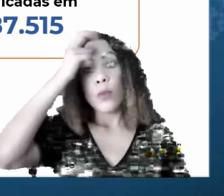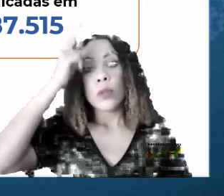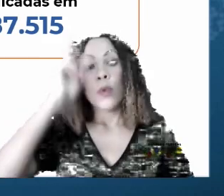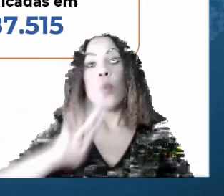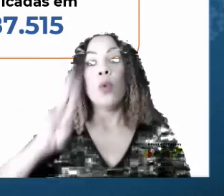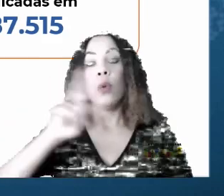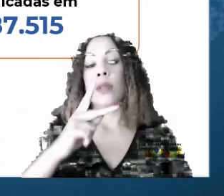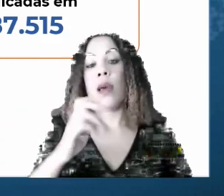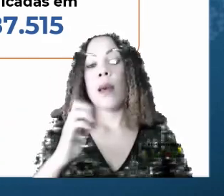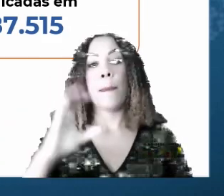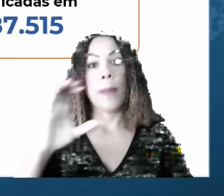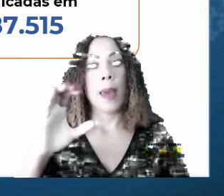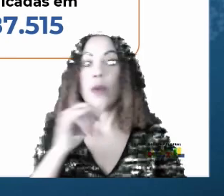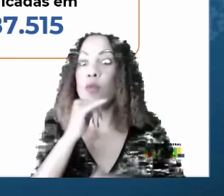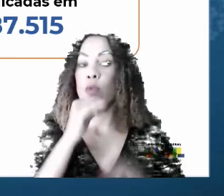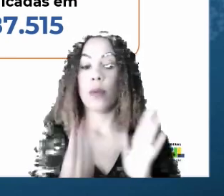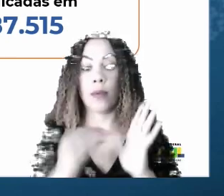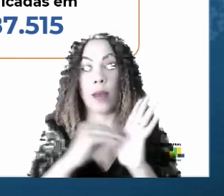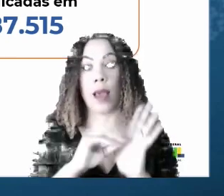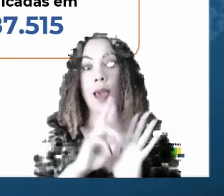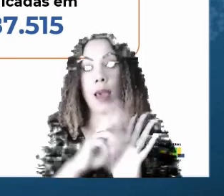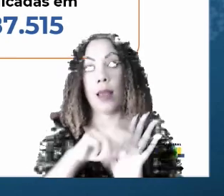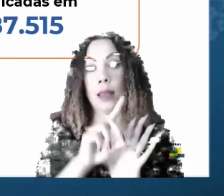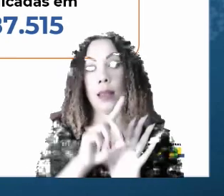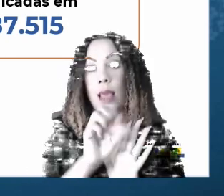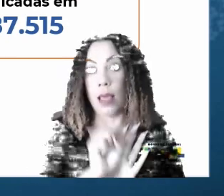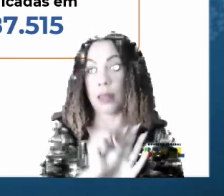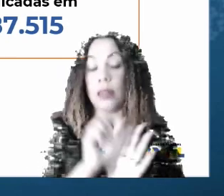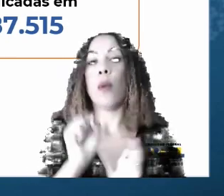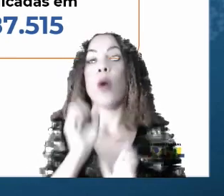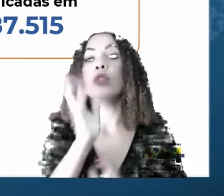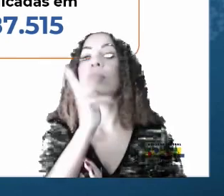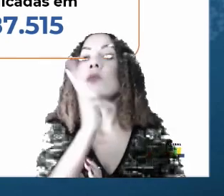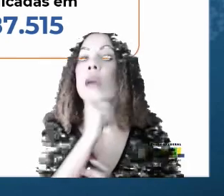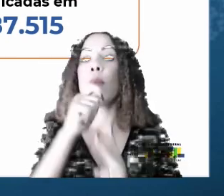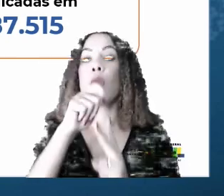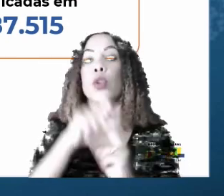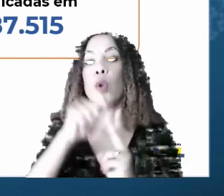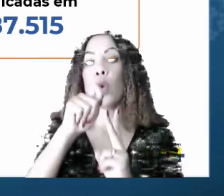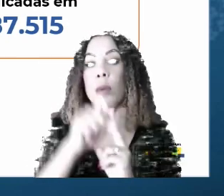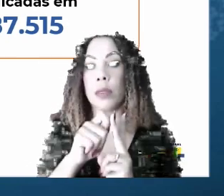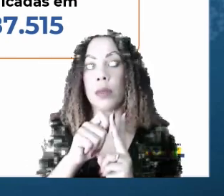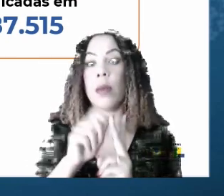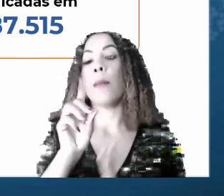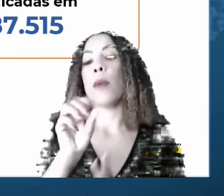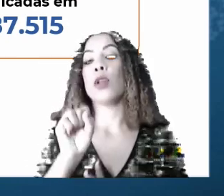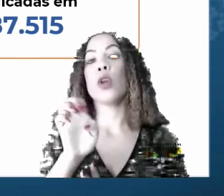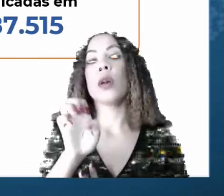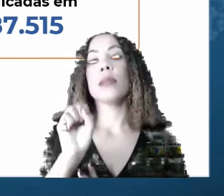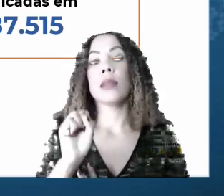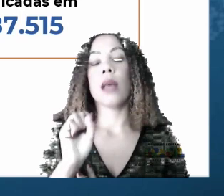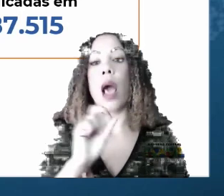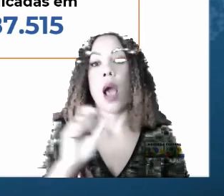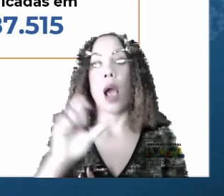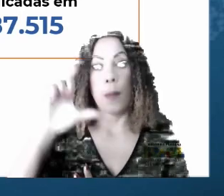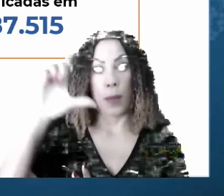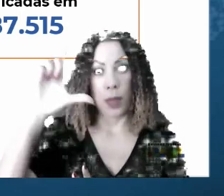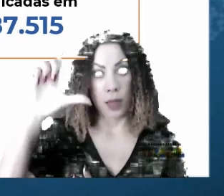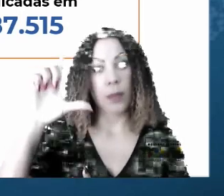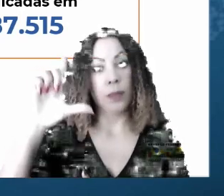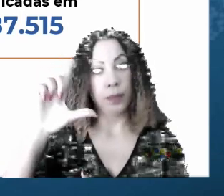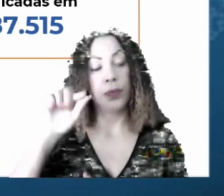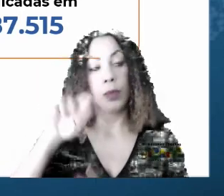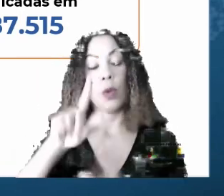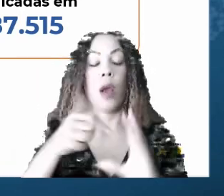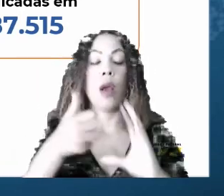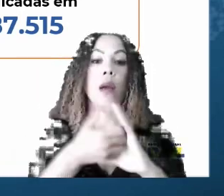integrados diretamente à RNDS, pode demorar até 2 meses para as doses subirem. Então, isso é uma característica